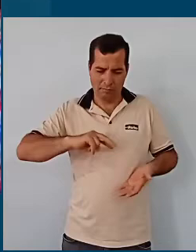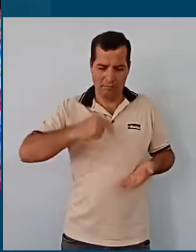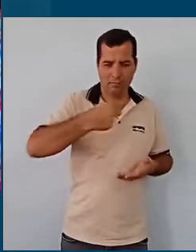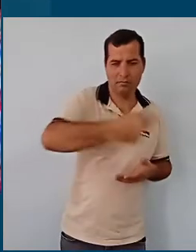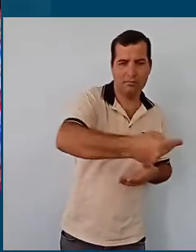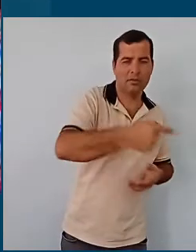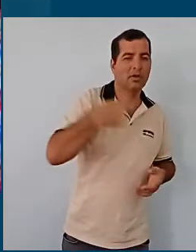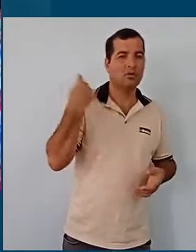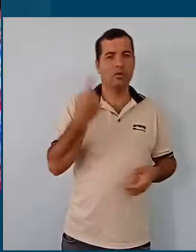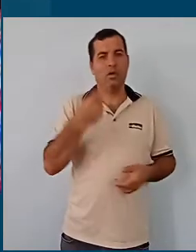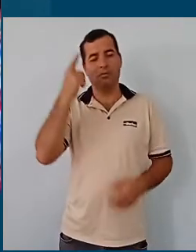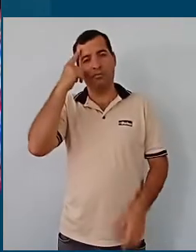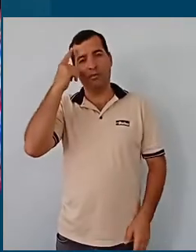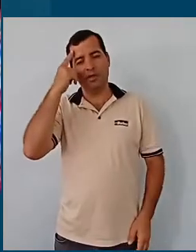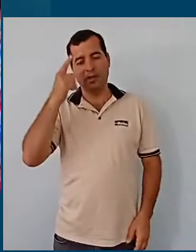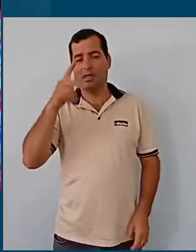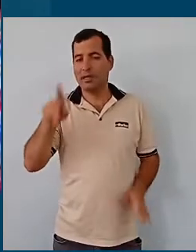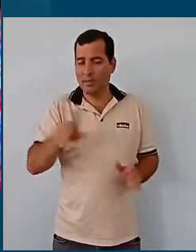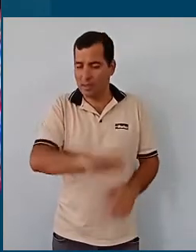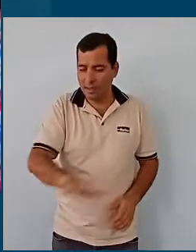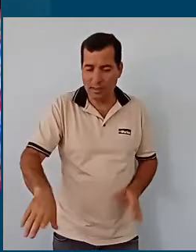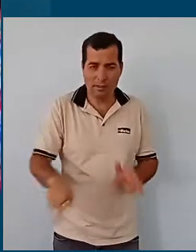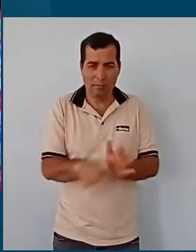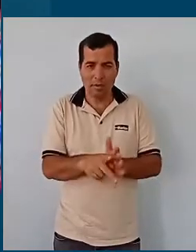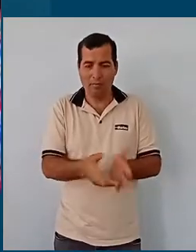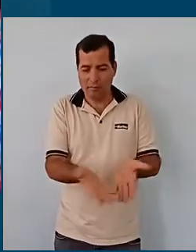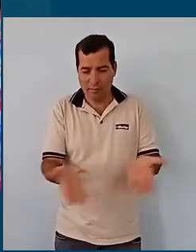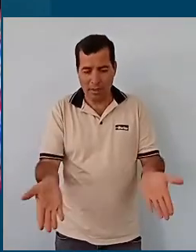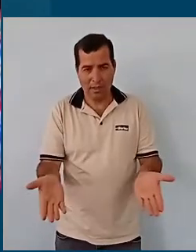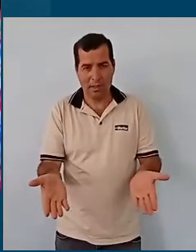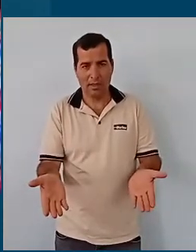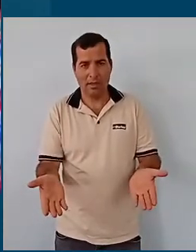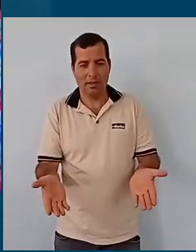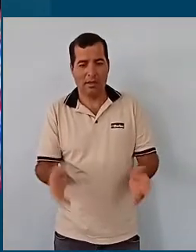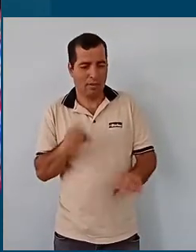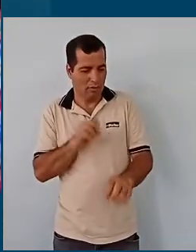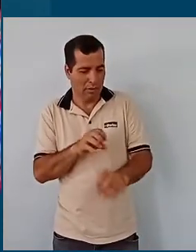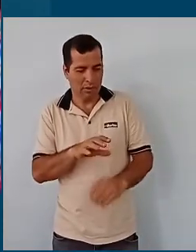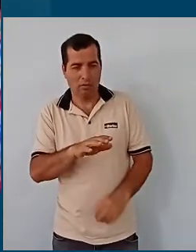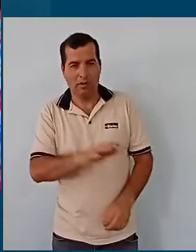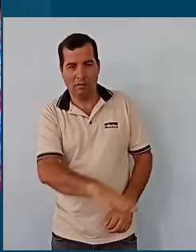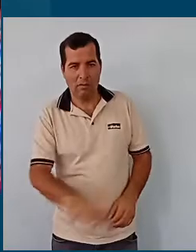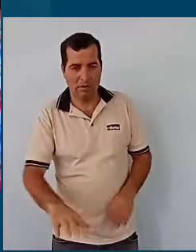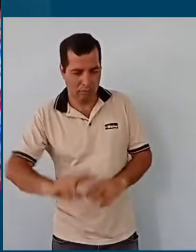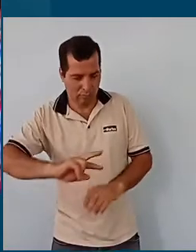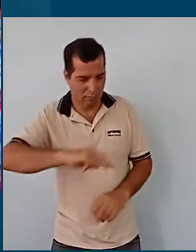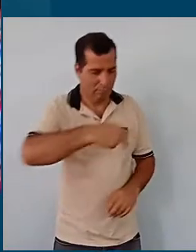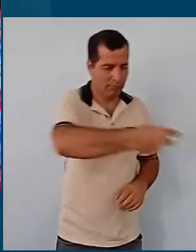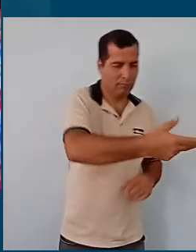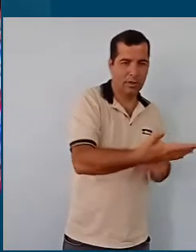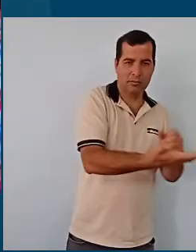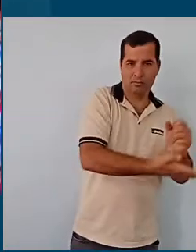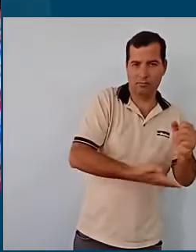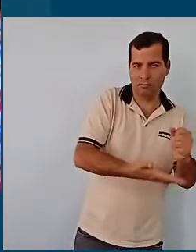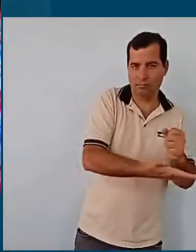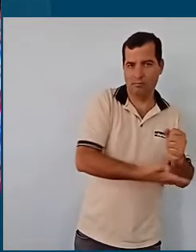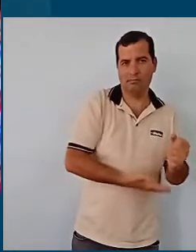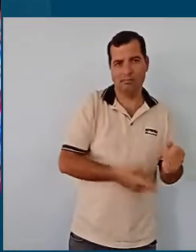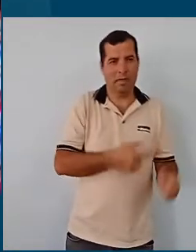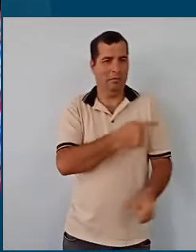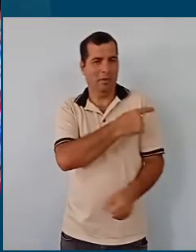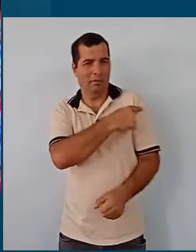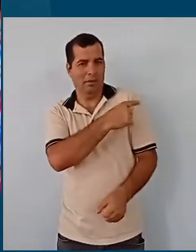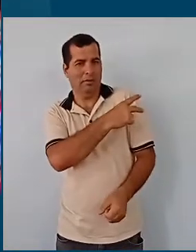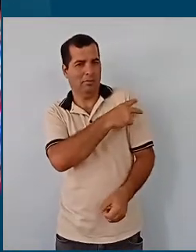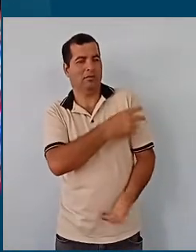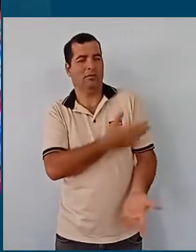gente pensa na criança que está saindo da educação infantil e indo para os anos iniciais, que continua